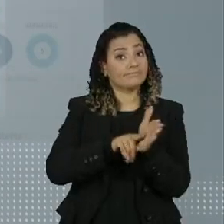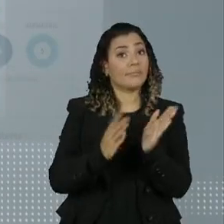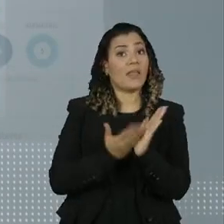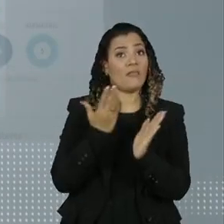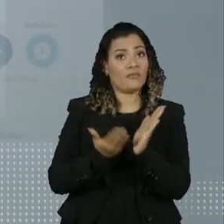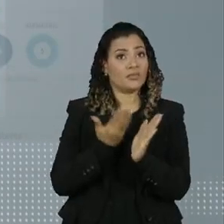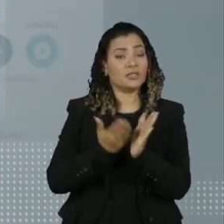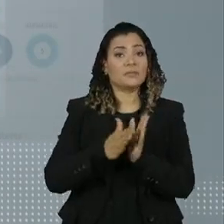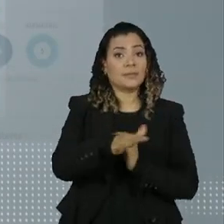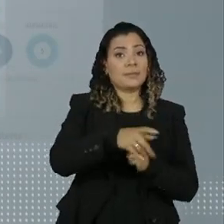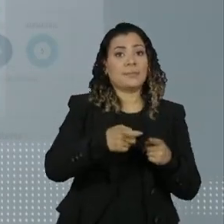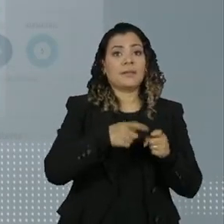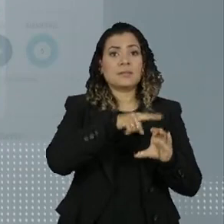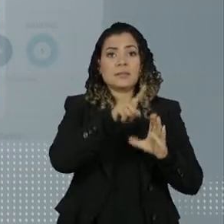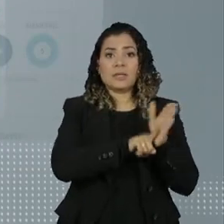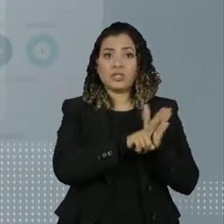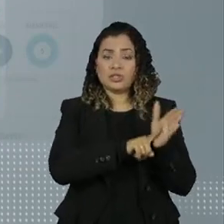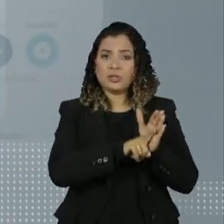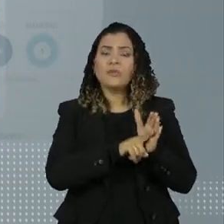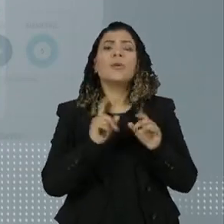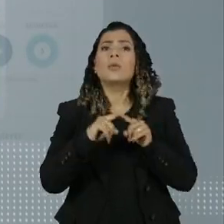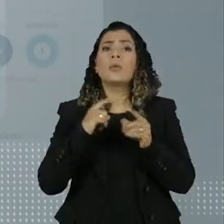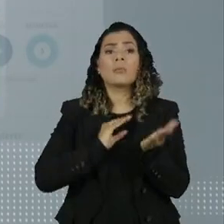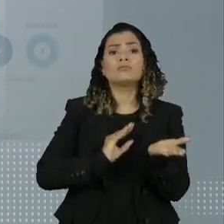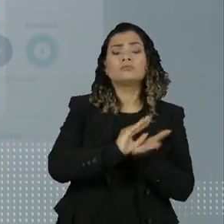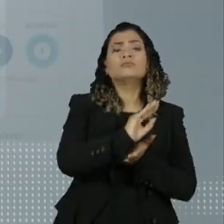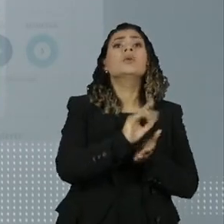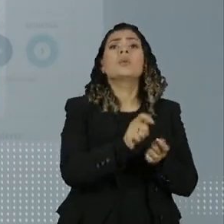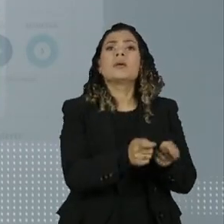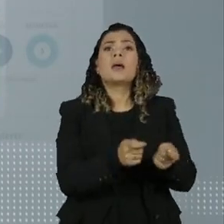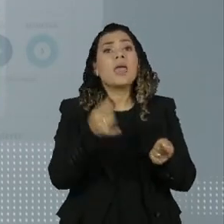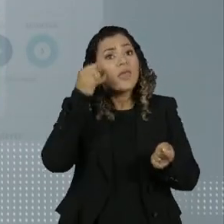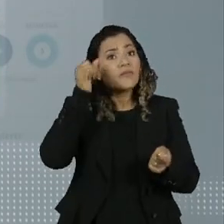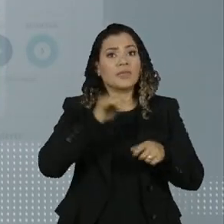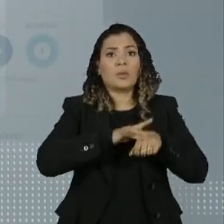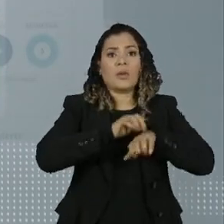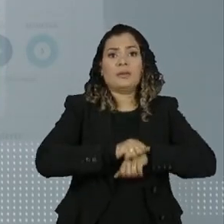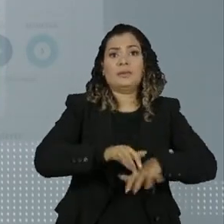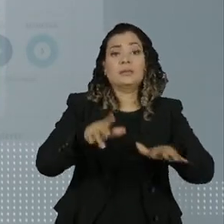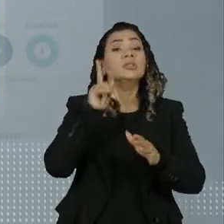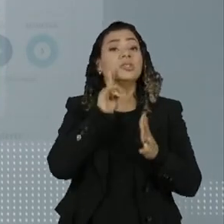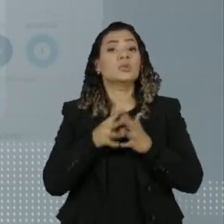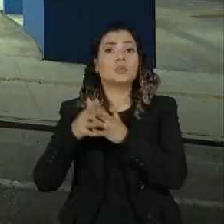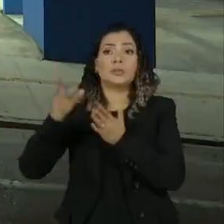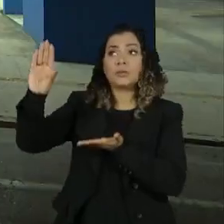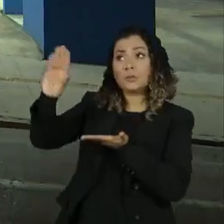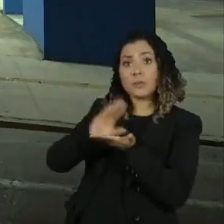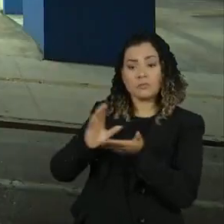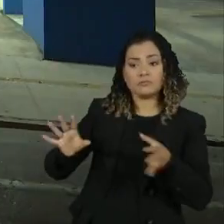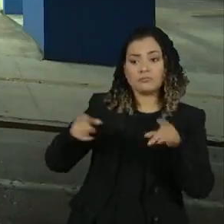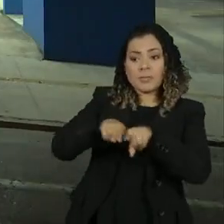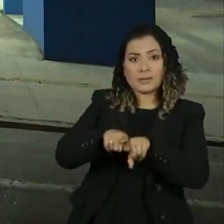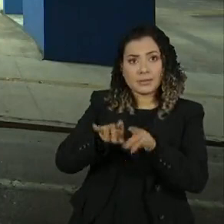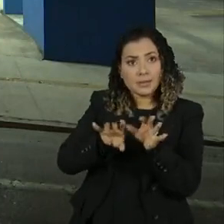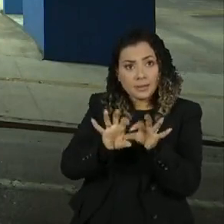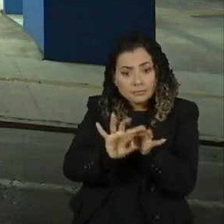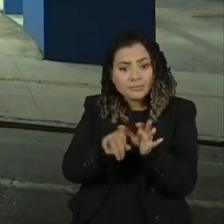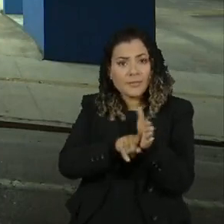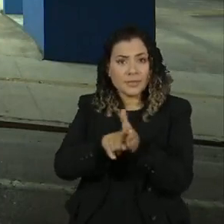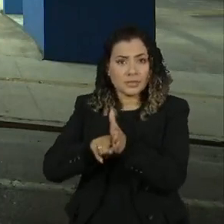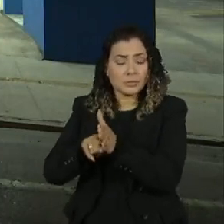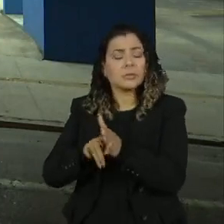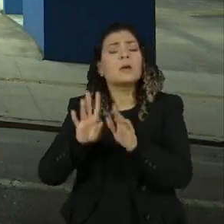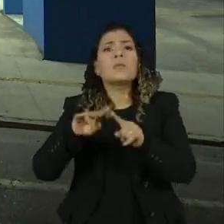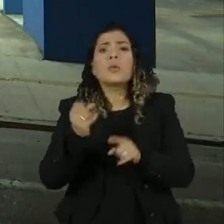uniffections deslizas financiado pelo Centro de Controle e prevenção de doenças dos Estados Unidos por aqui segundo os pesquisadores